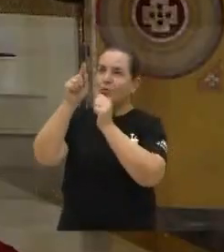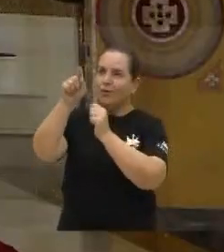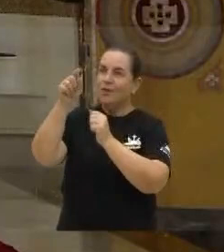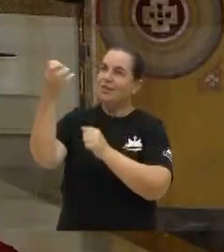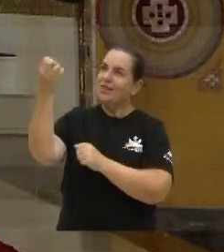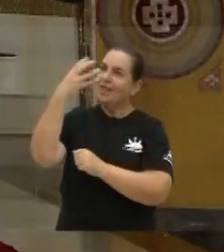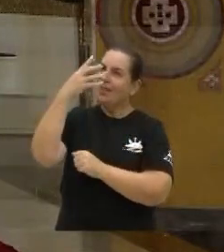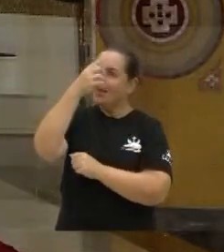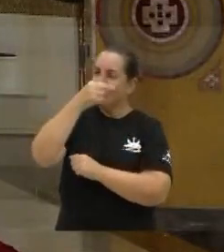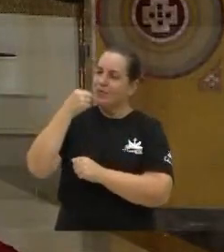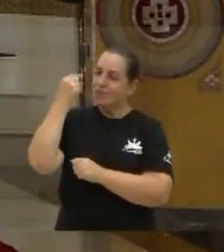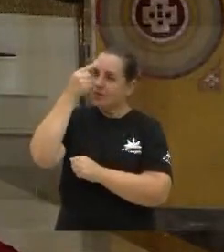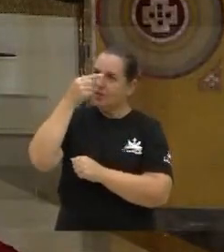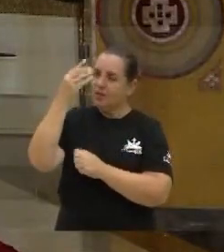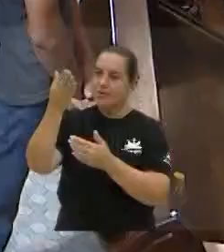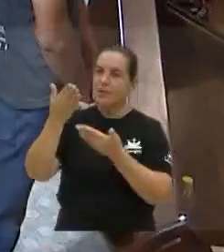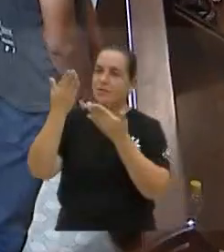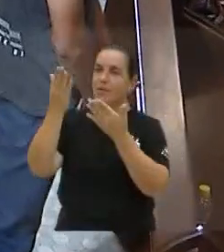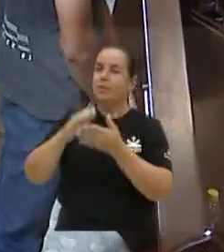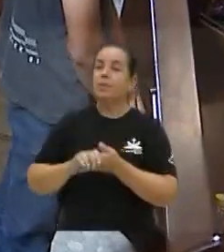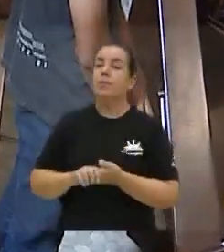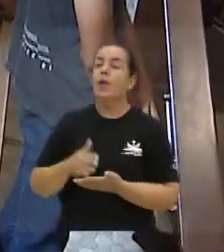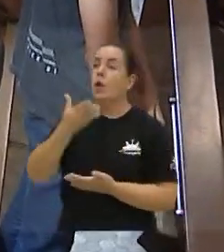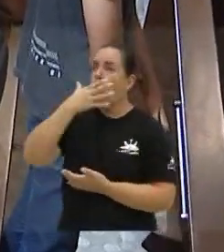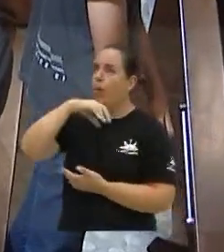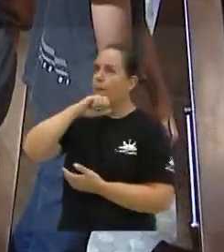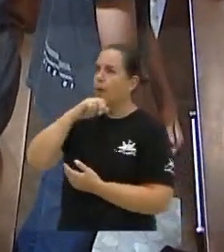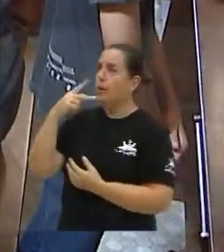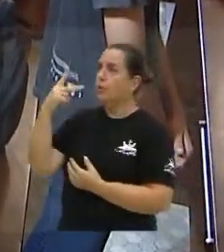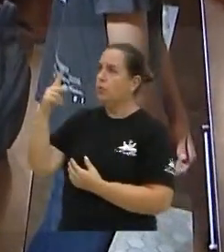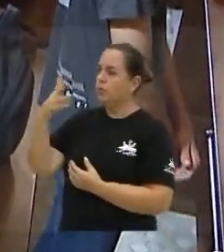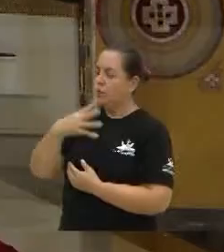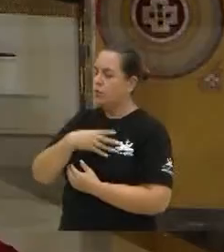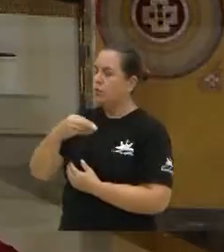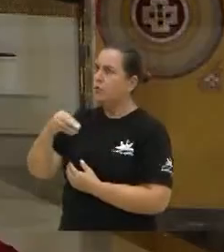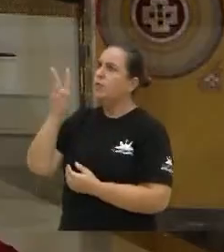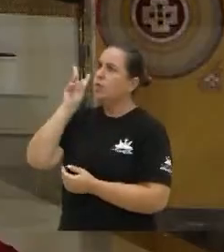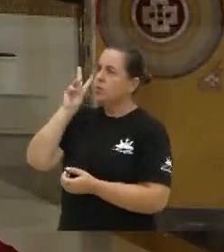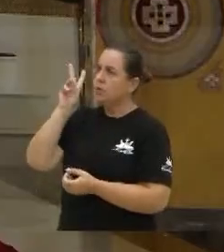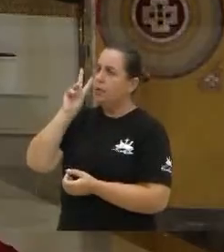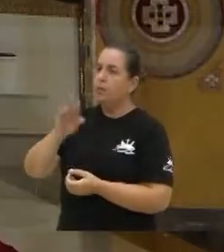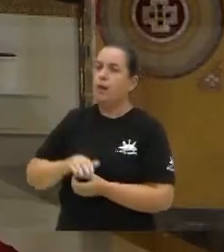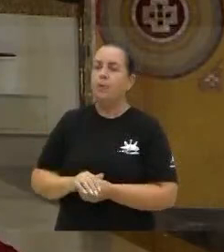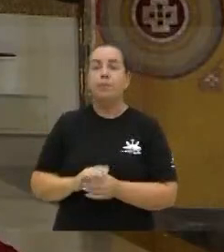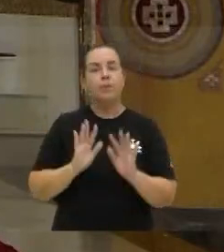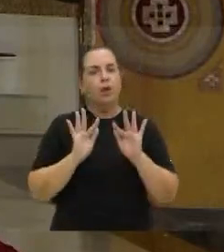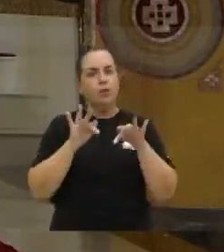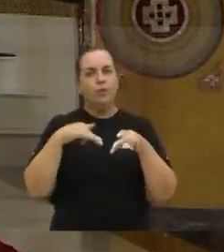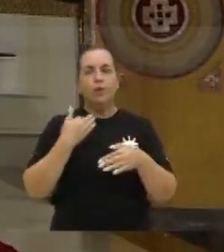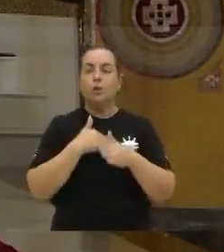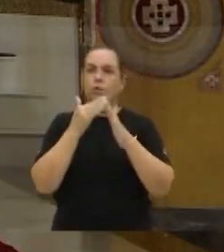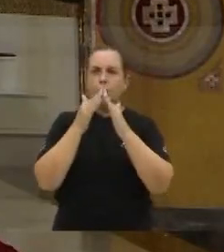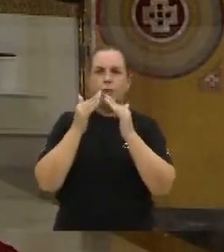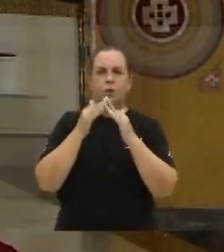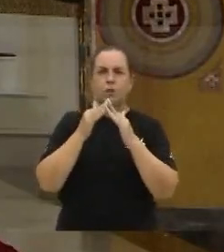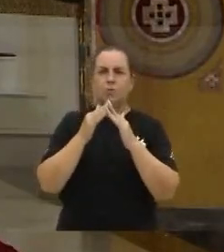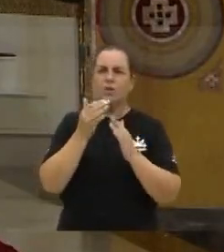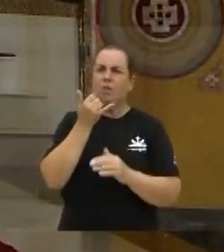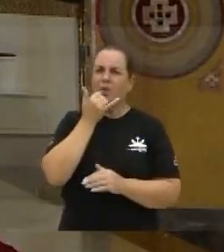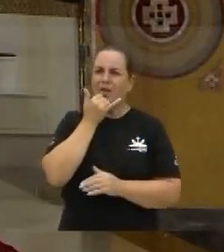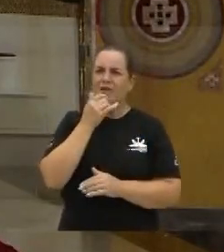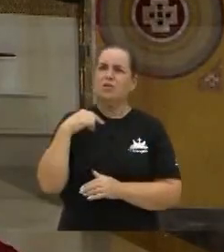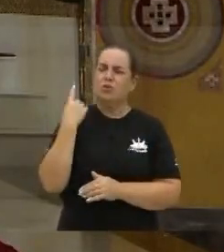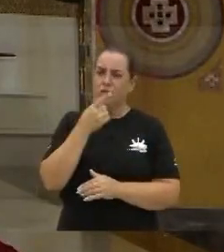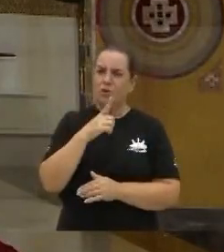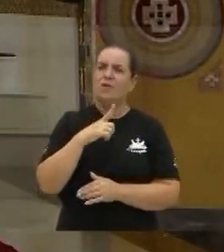junto a vós, na luz da vossa face. Lembrai-vos, ó Pai, dos vossos filhos. Enfim, nós os pedimos, tende piedade de